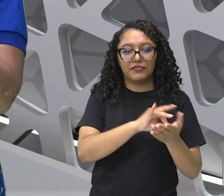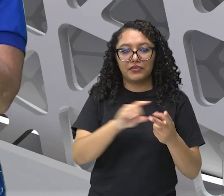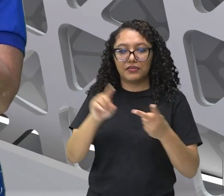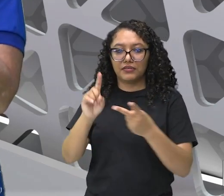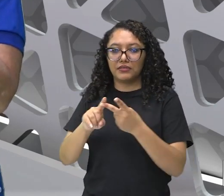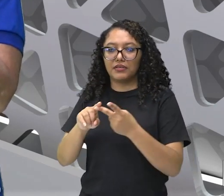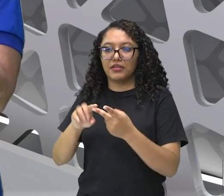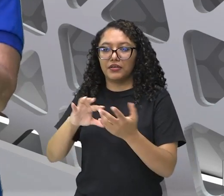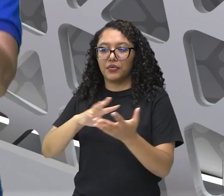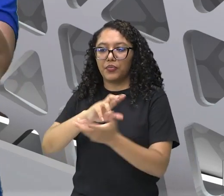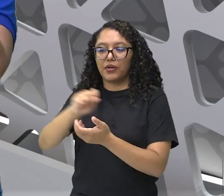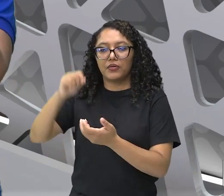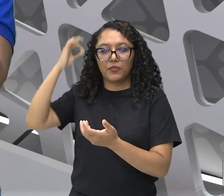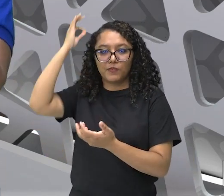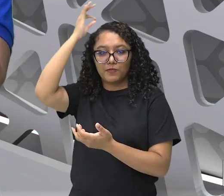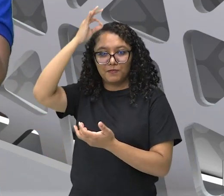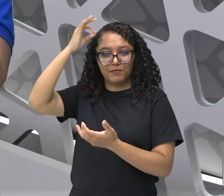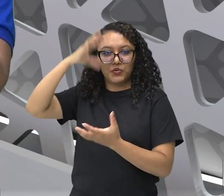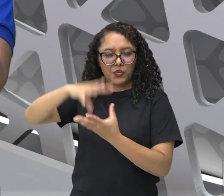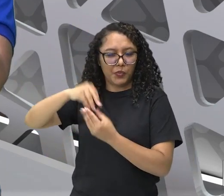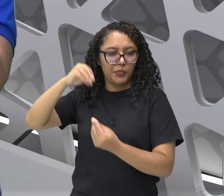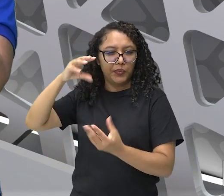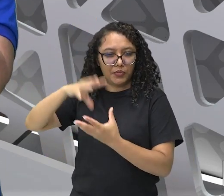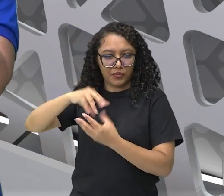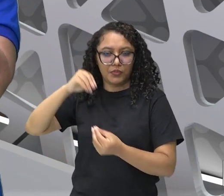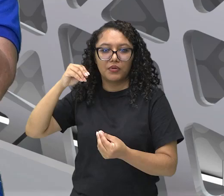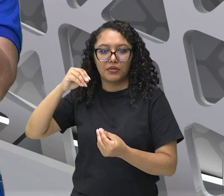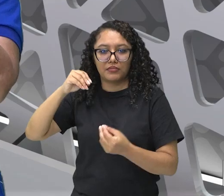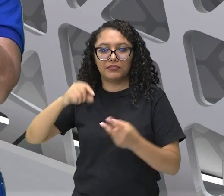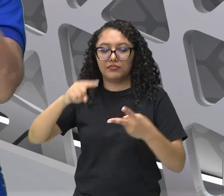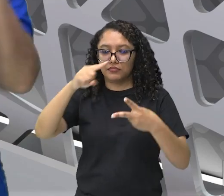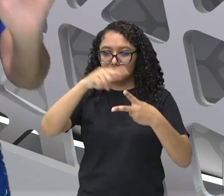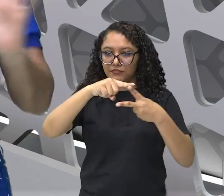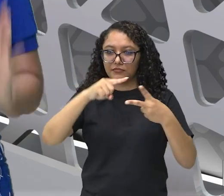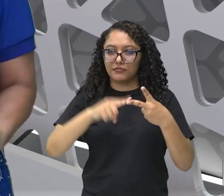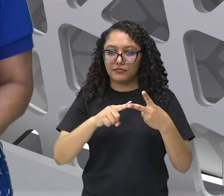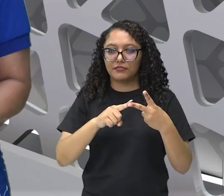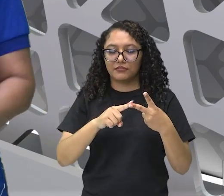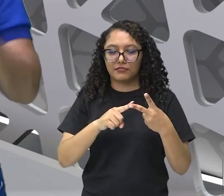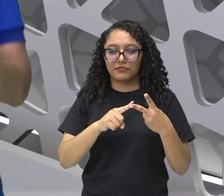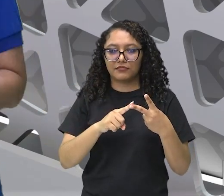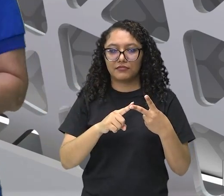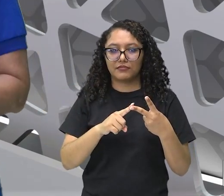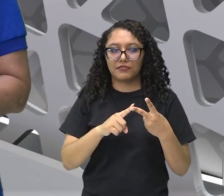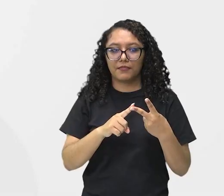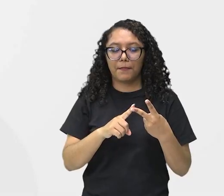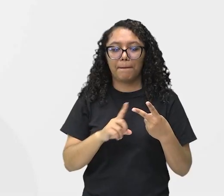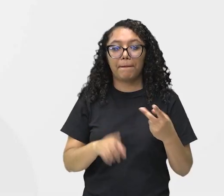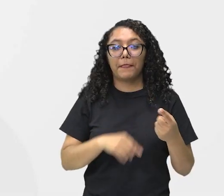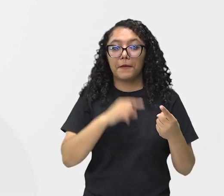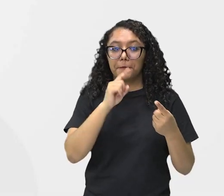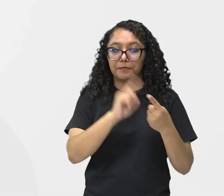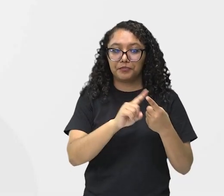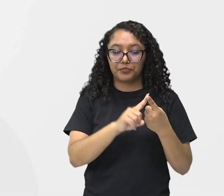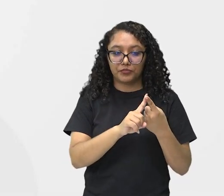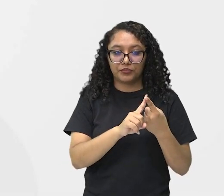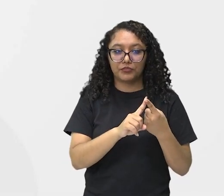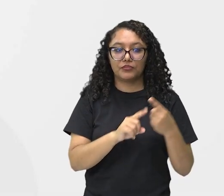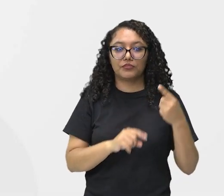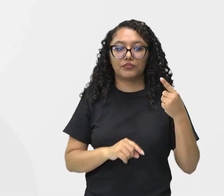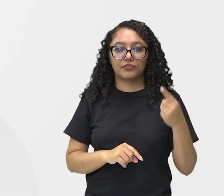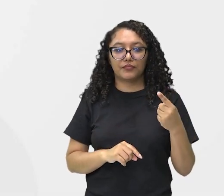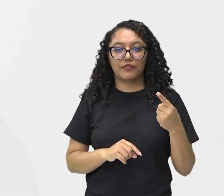Transcendência, plano espiritual. Segurem essas duas expressões aí. Vamos adiante. Imanência. Imanência é